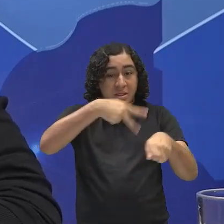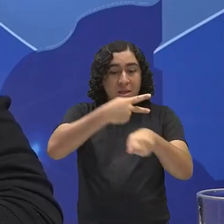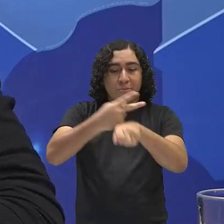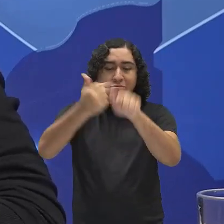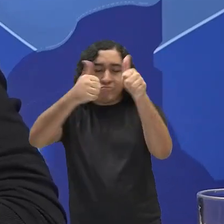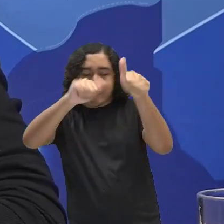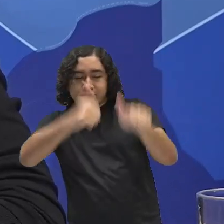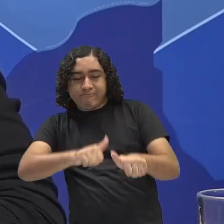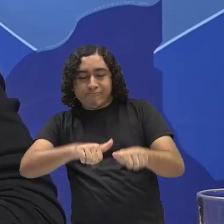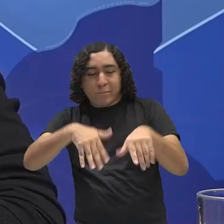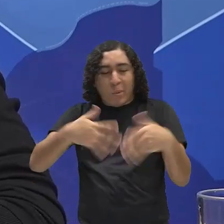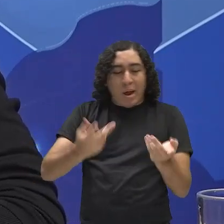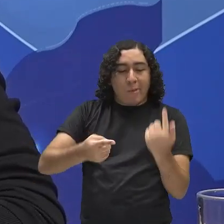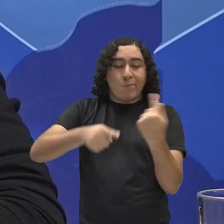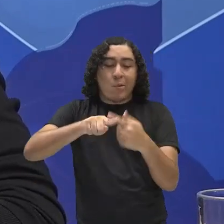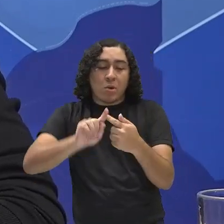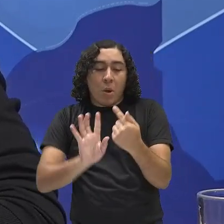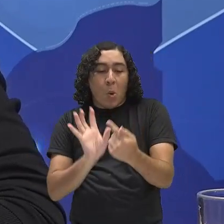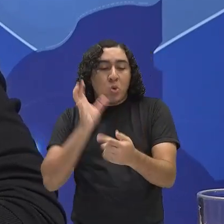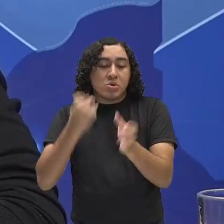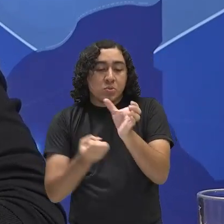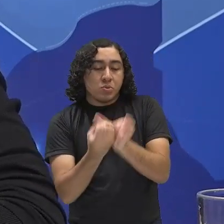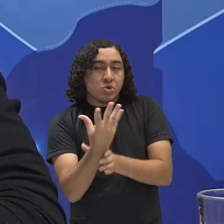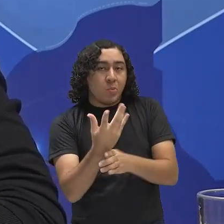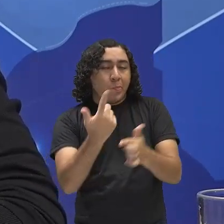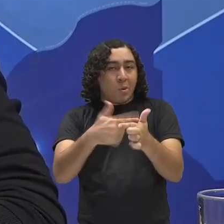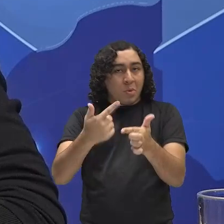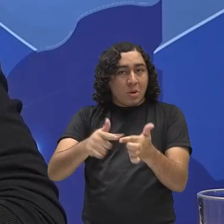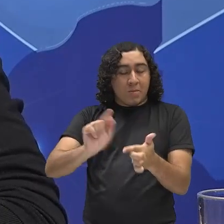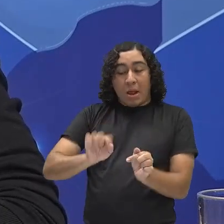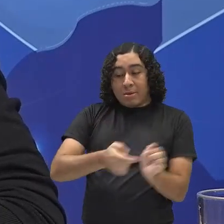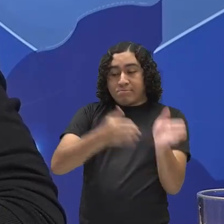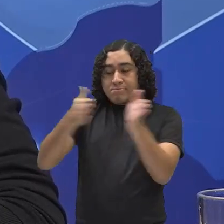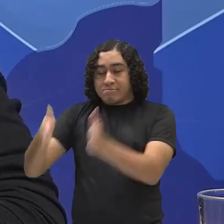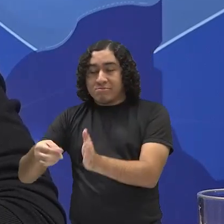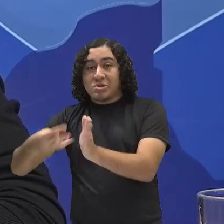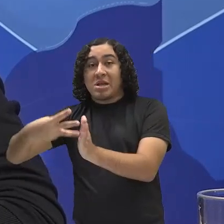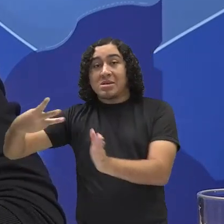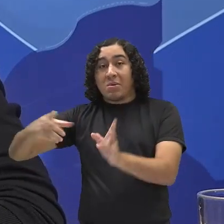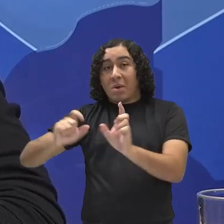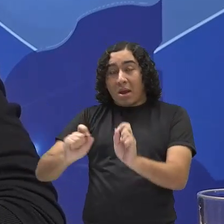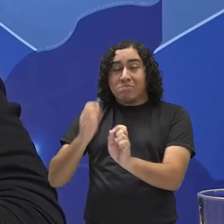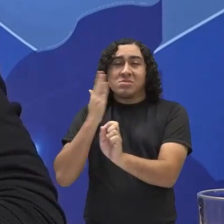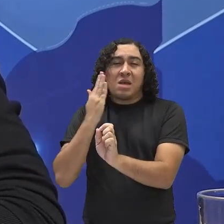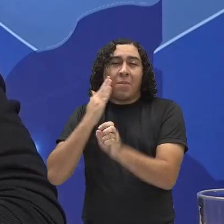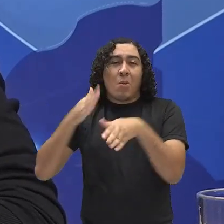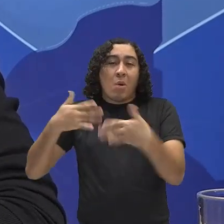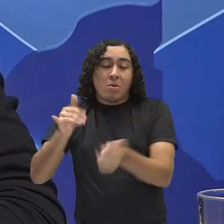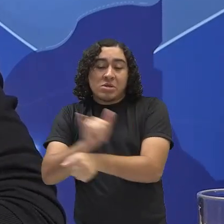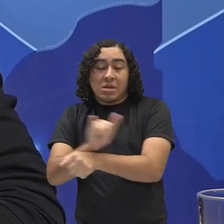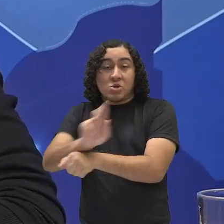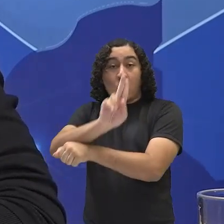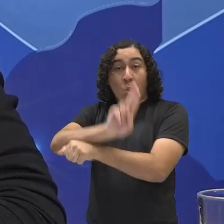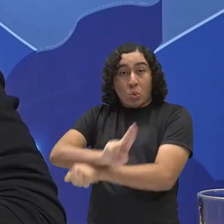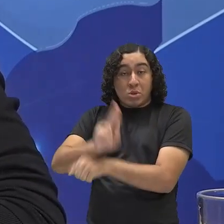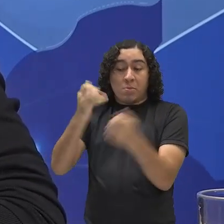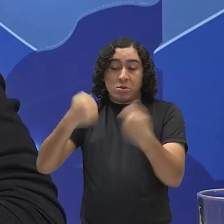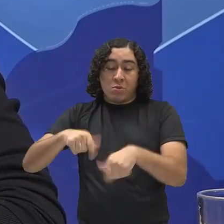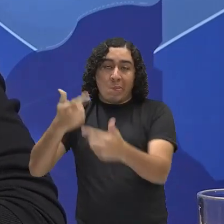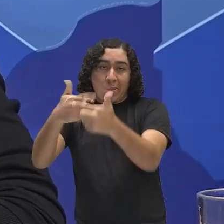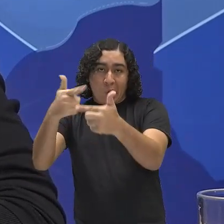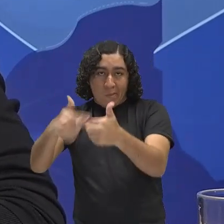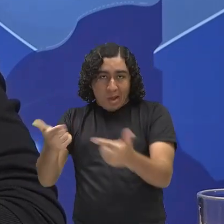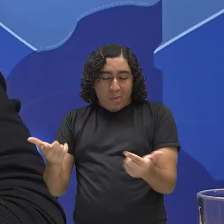está causando aquele problema ali naquele momento, e o nosso terceiro passo é tratar, né, passar para os senhores as tratativas para a gente poder